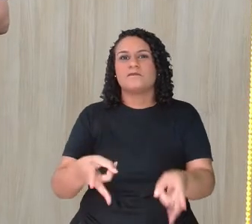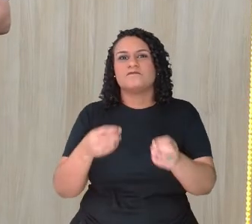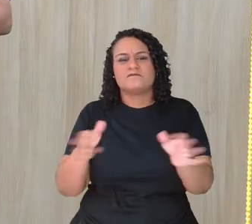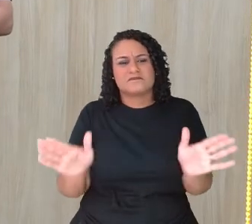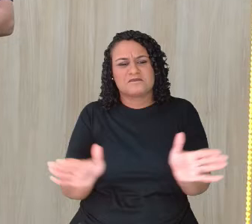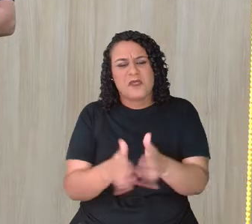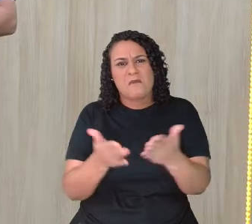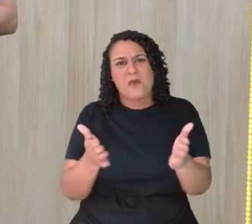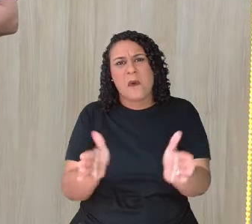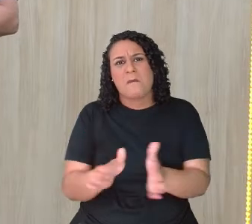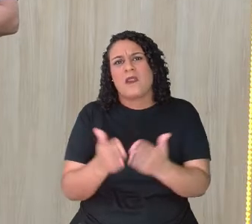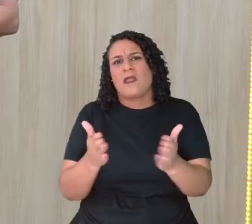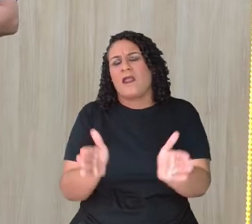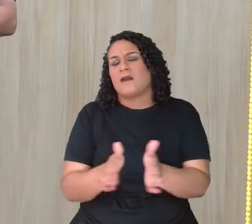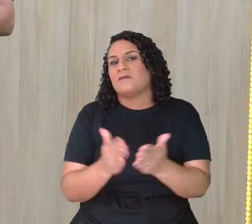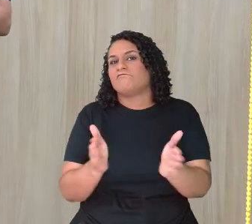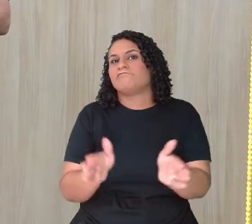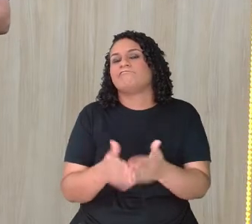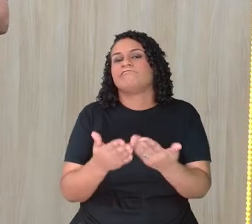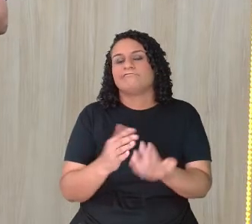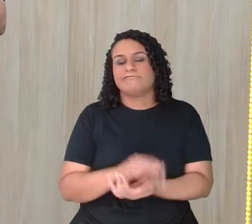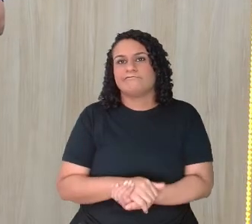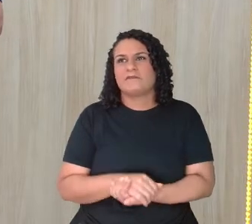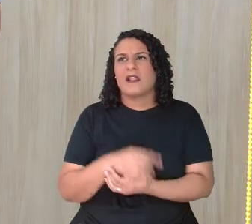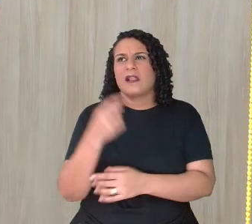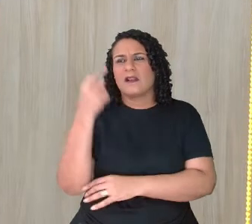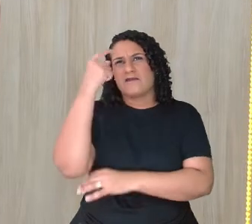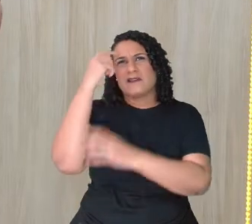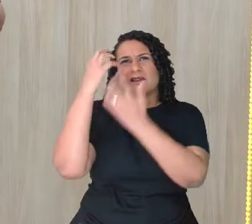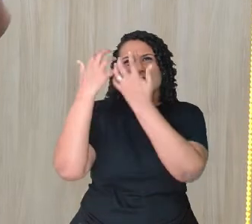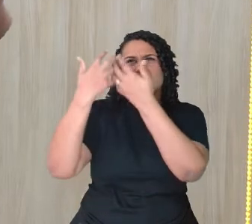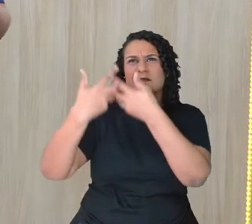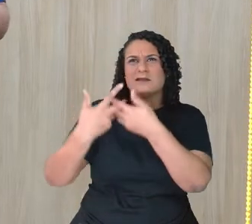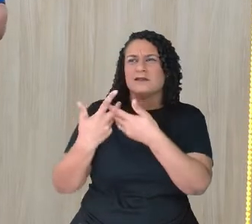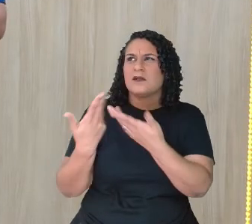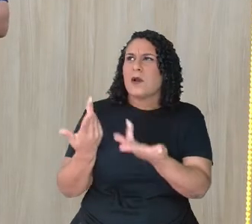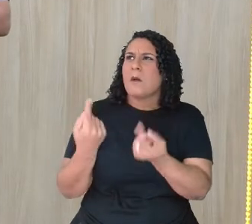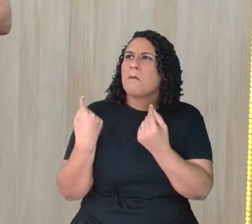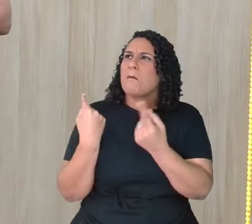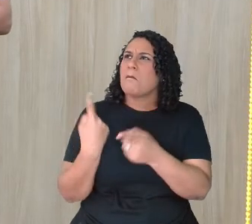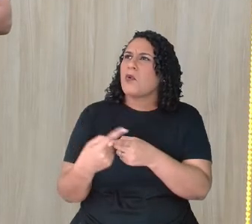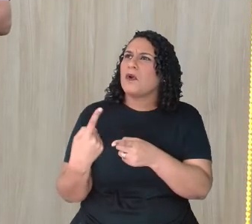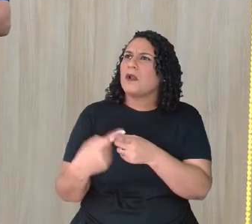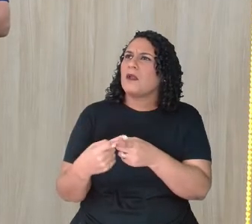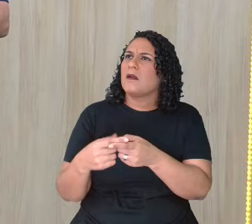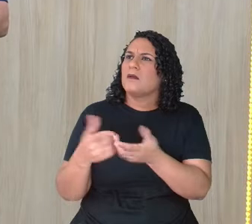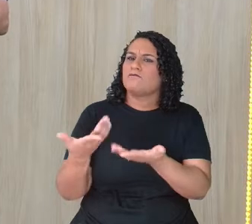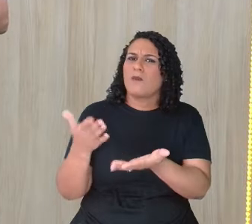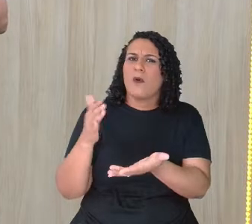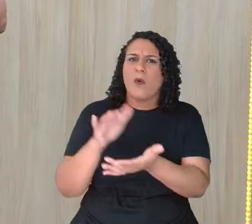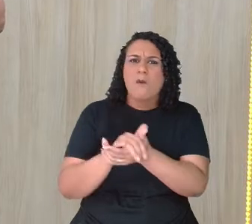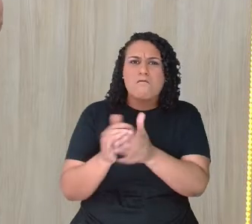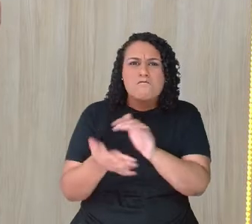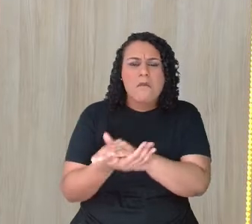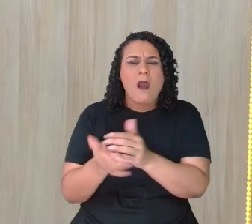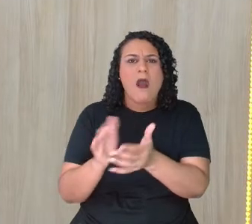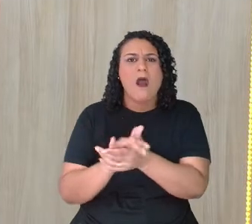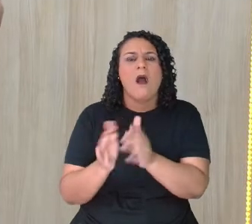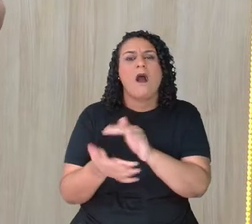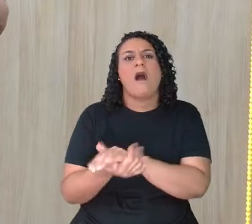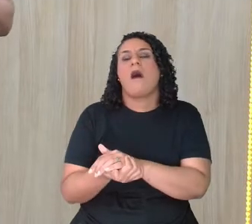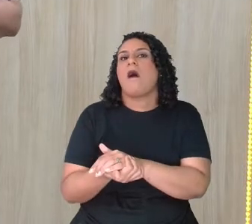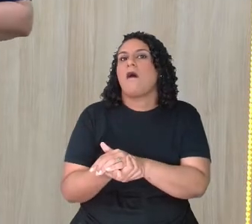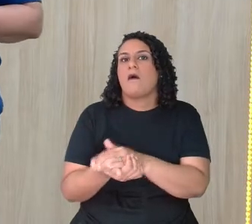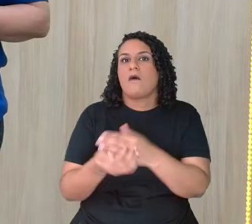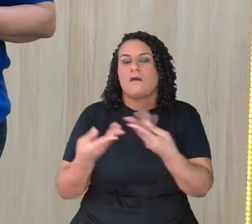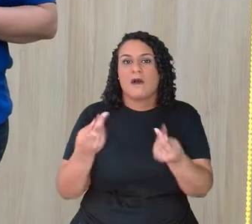pobreza do lugar. E aí ela se pergunta, por que tanta terra, tanto barro e as casas? Né? Eu não sei quantos de